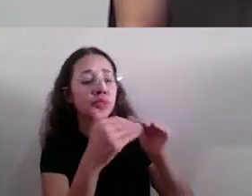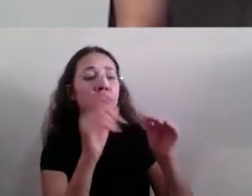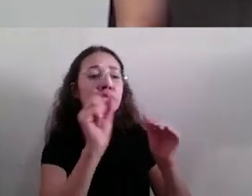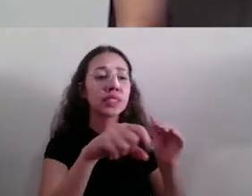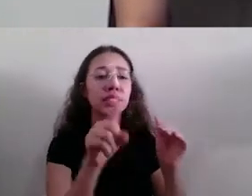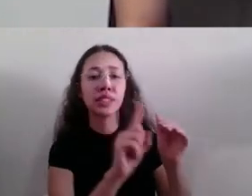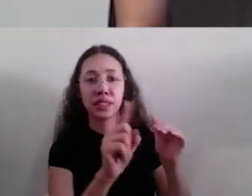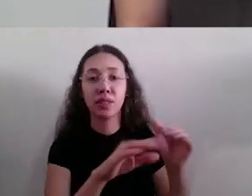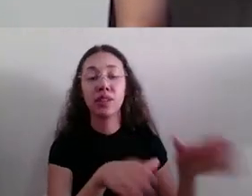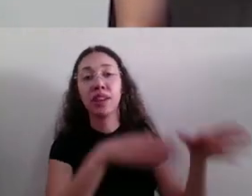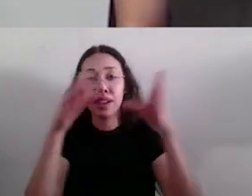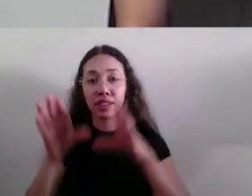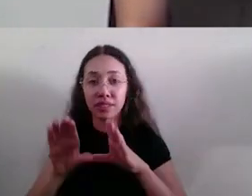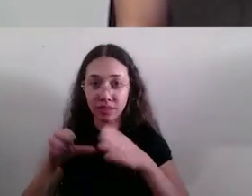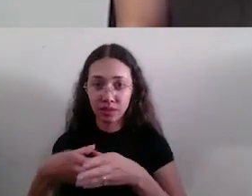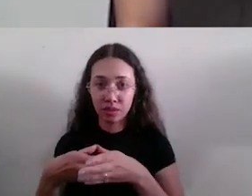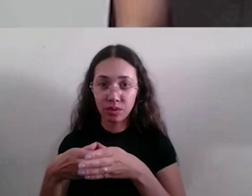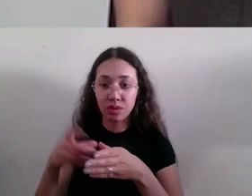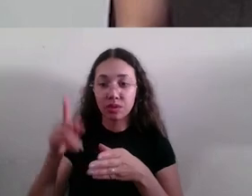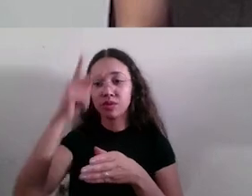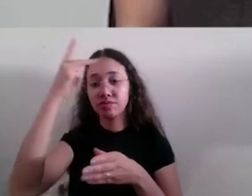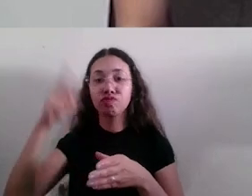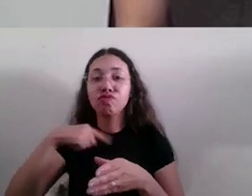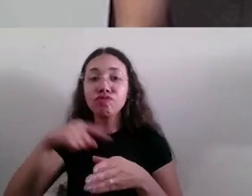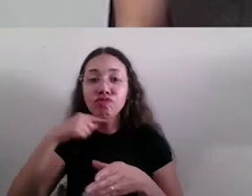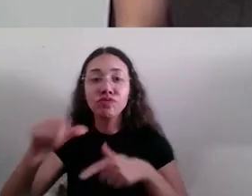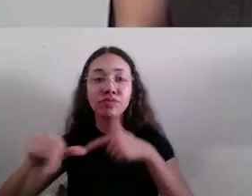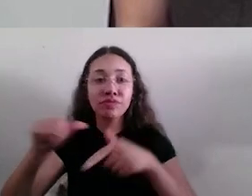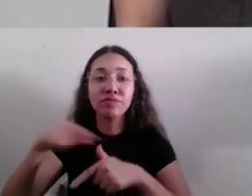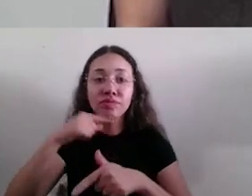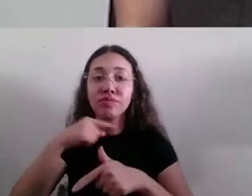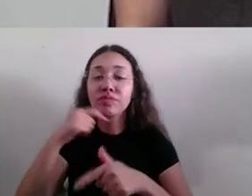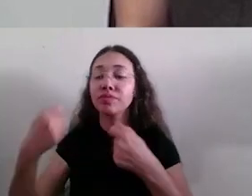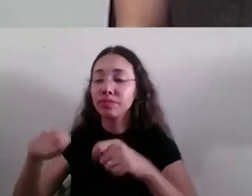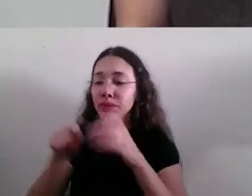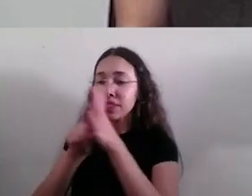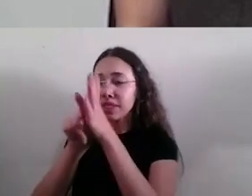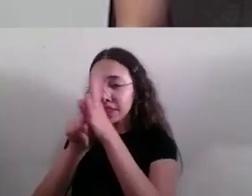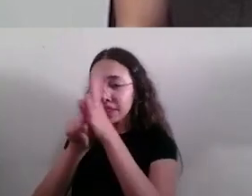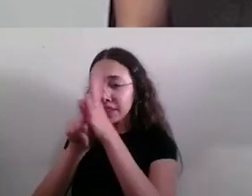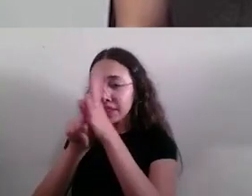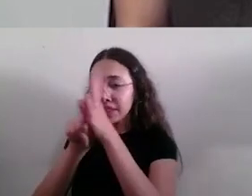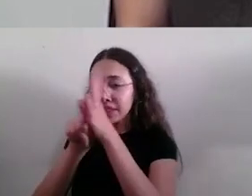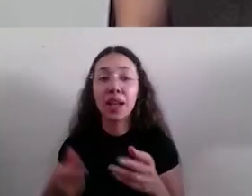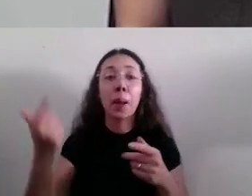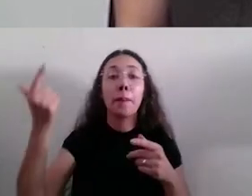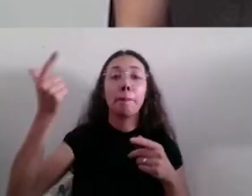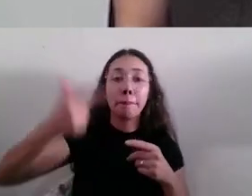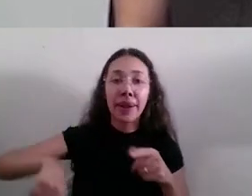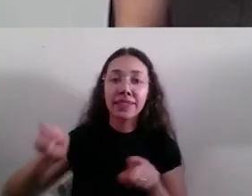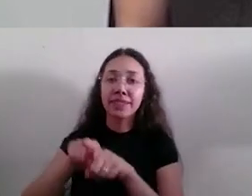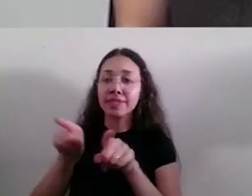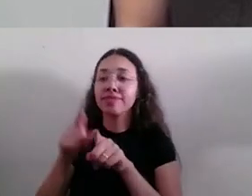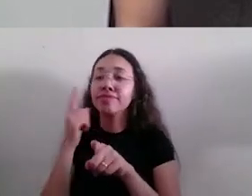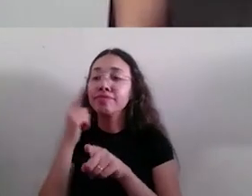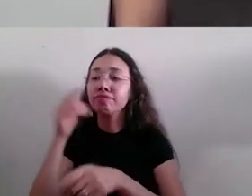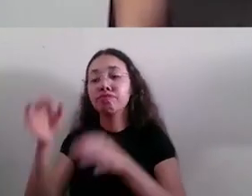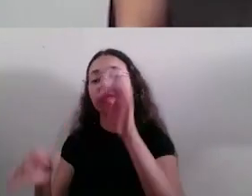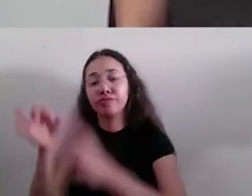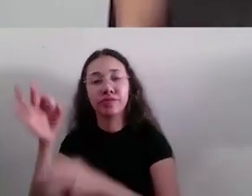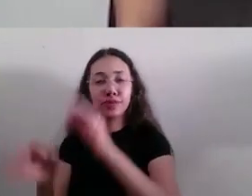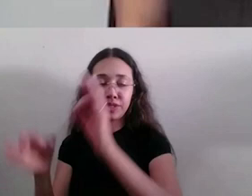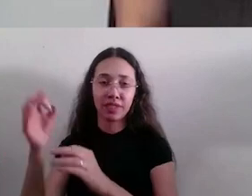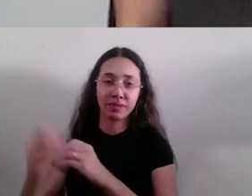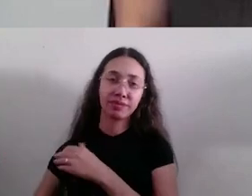tínhamos que desenvolver as perícias e realizar o julgamento dos feitos. Só que o que acontecia? Nós não tivemos um